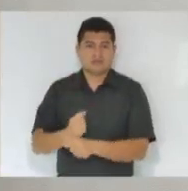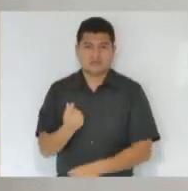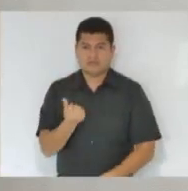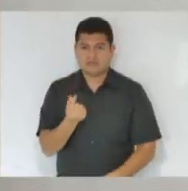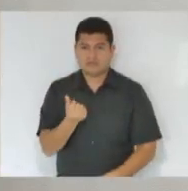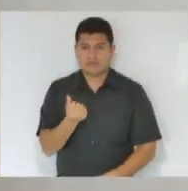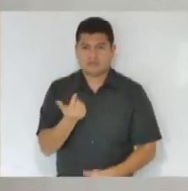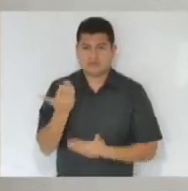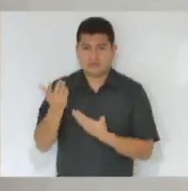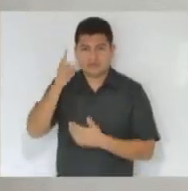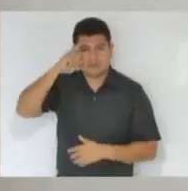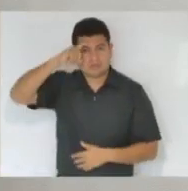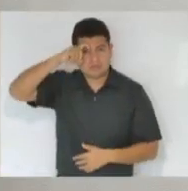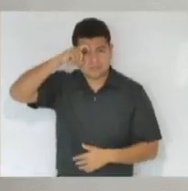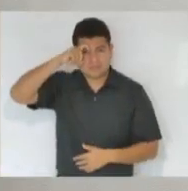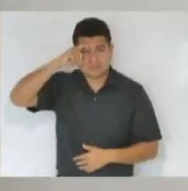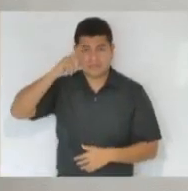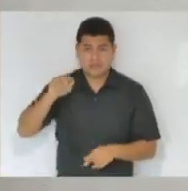Marcos Vieira,